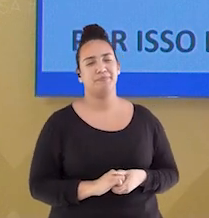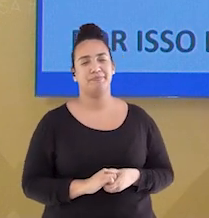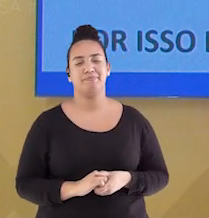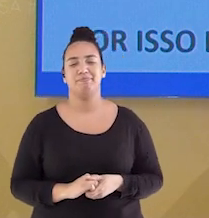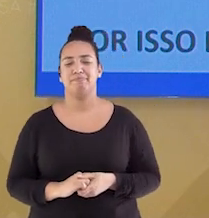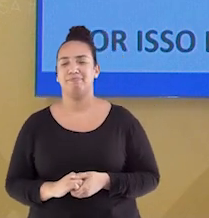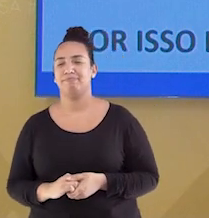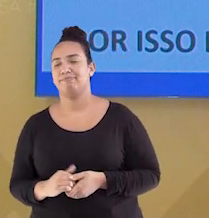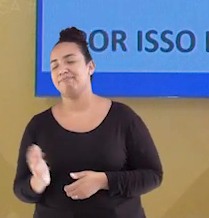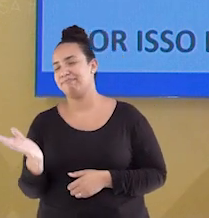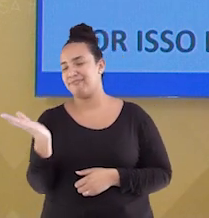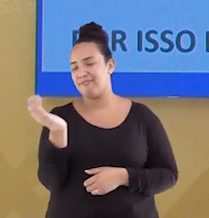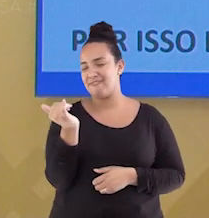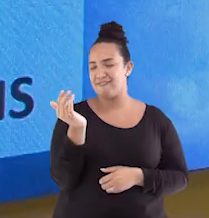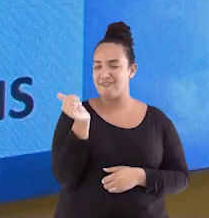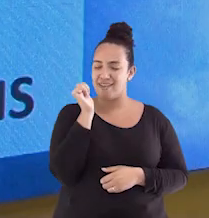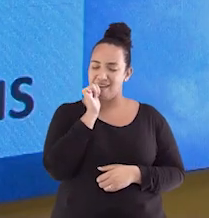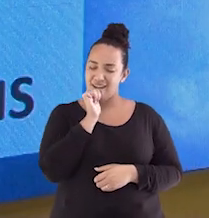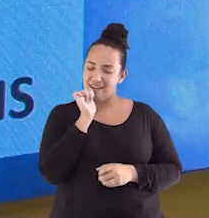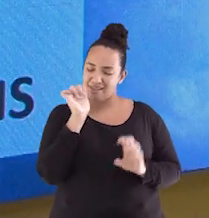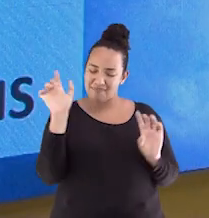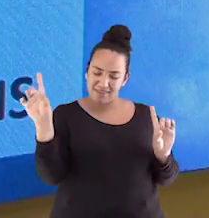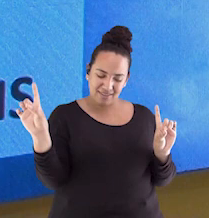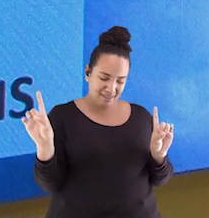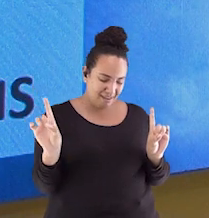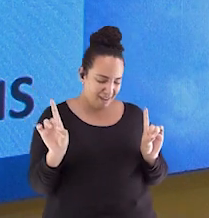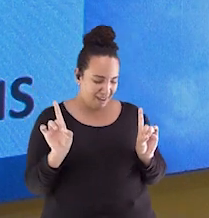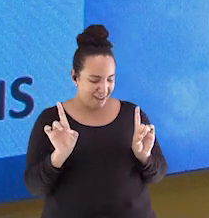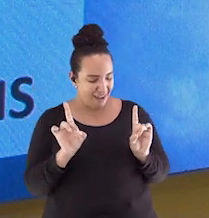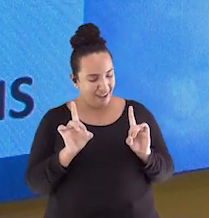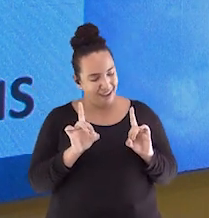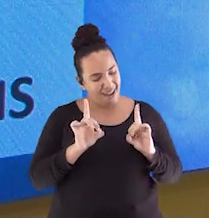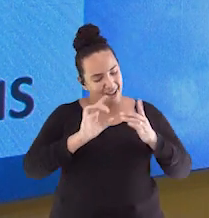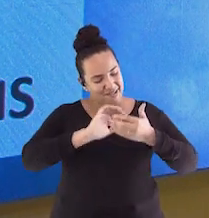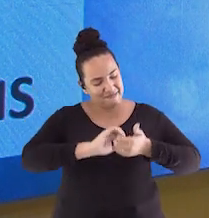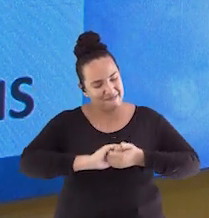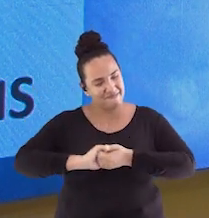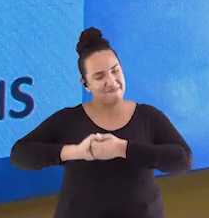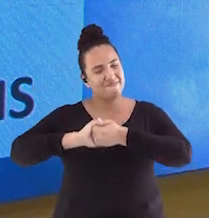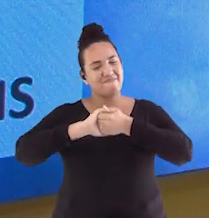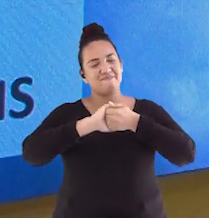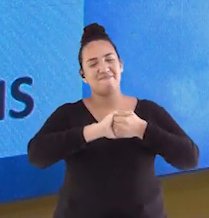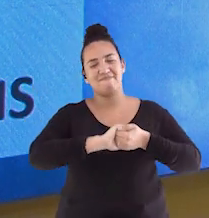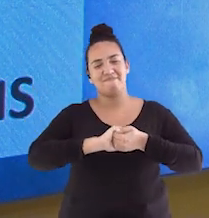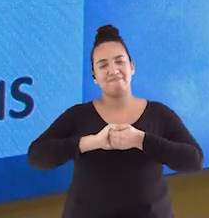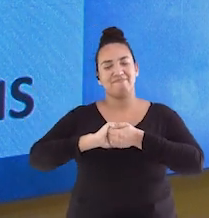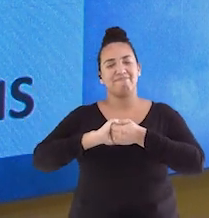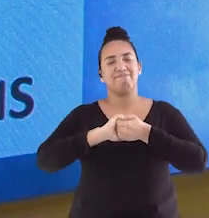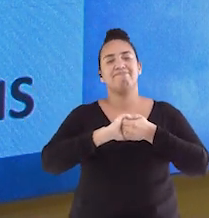Vem me encontrar, me segurar pela mão.